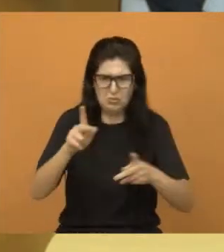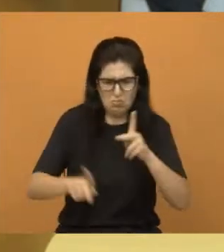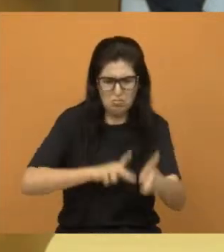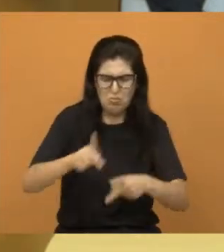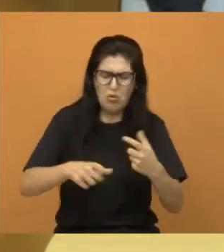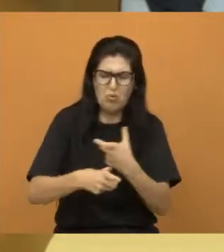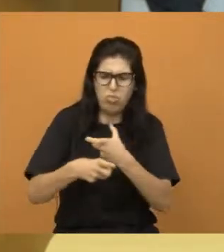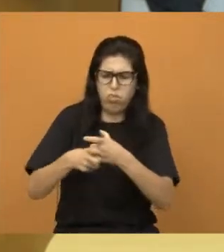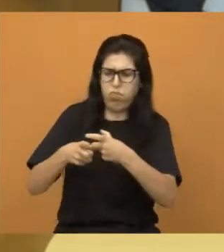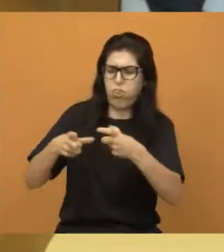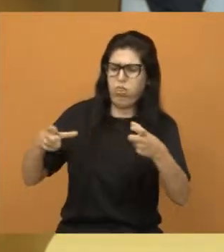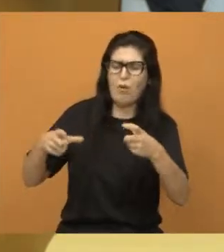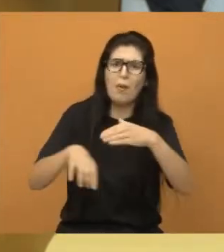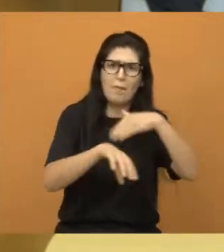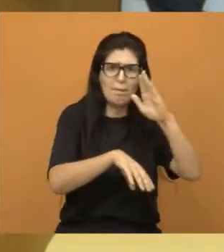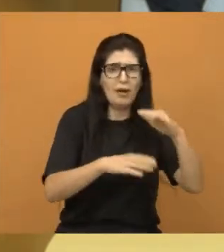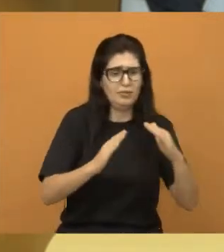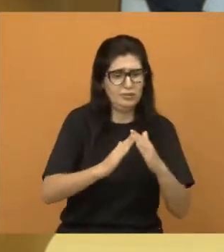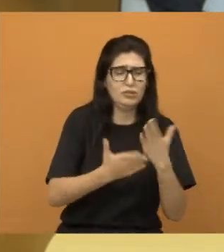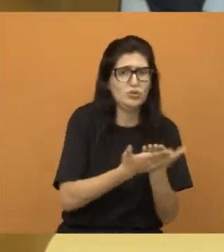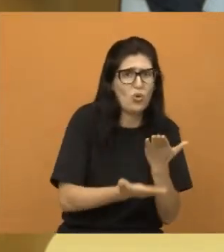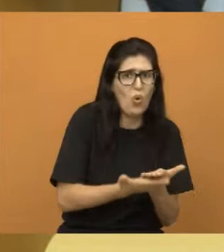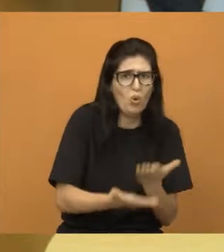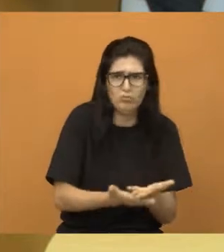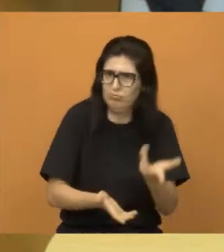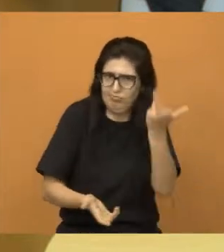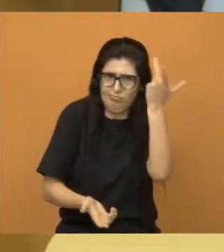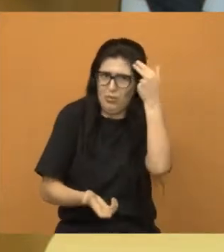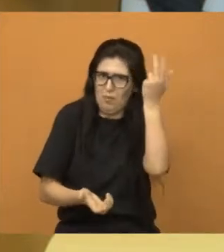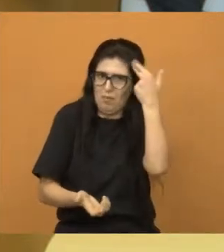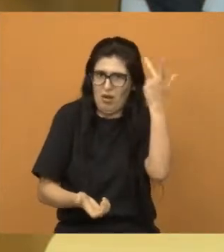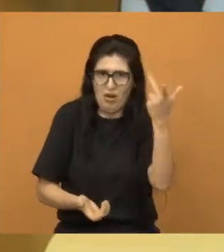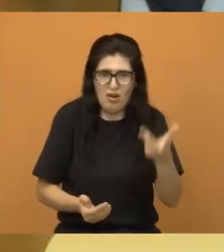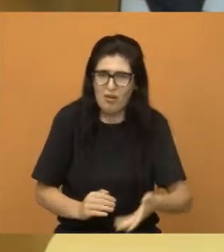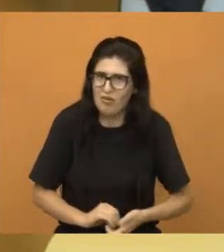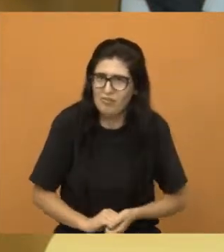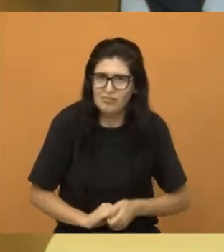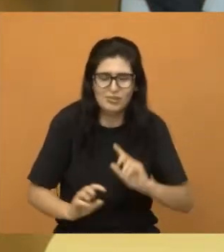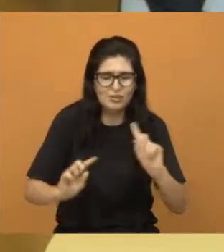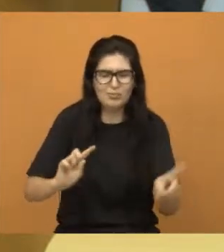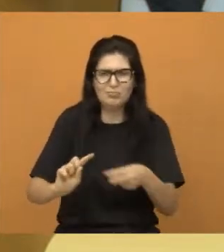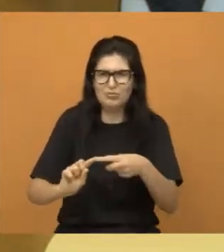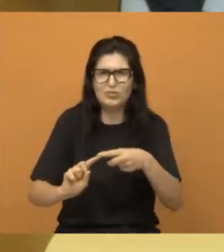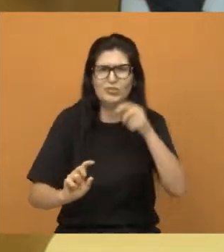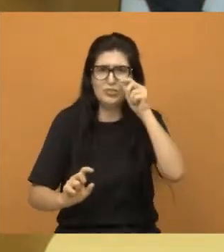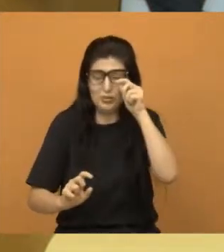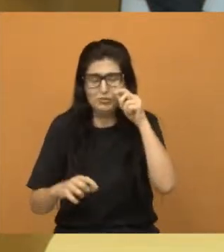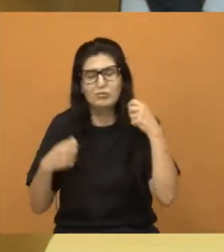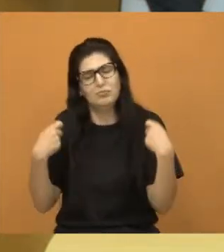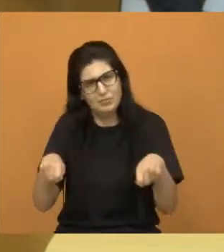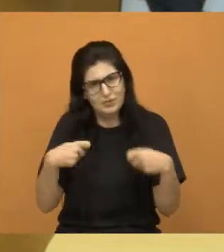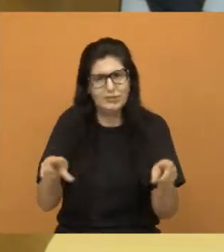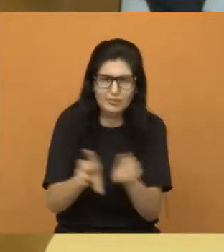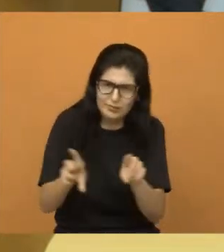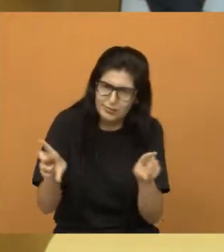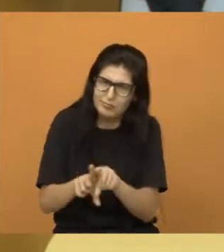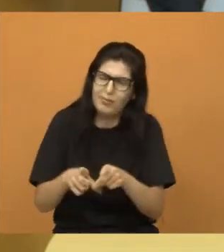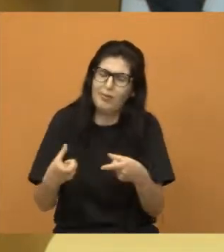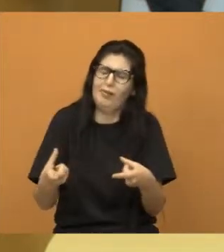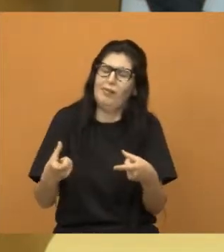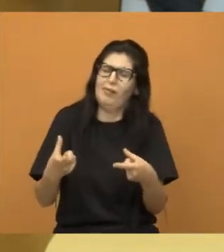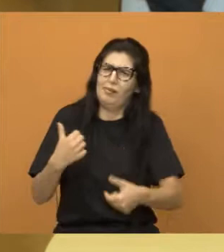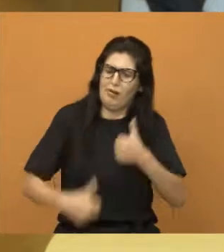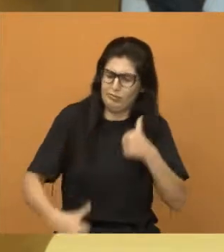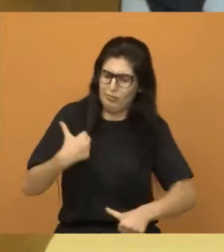mais escolas, obviamente, para que essas escolas funcionem, elas precisam de professores, precisam dos atores